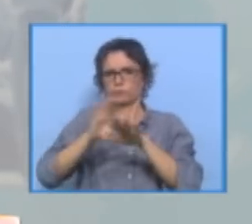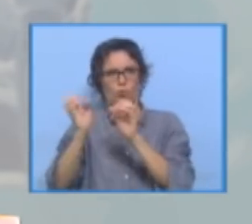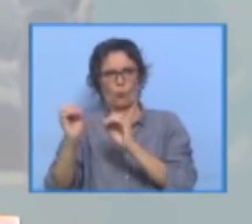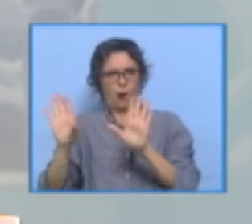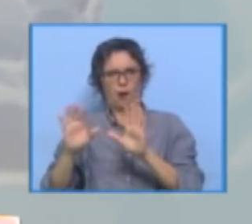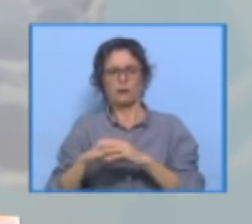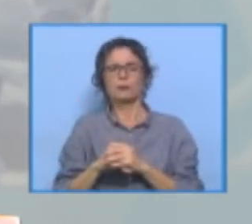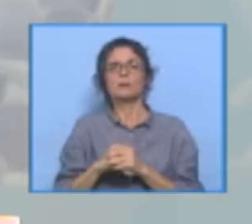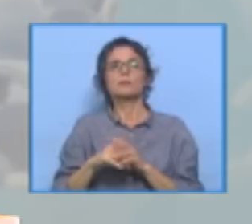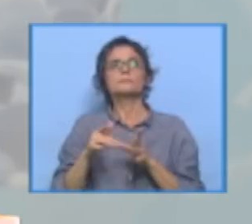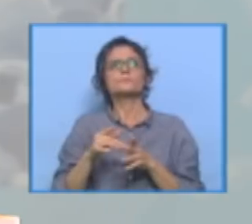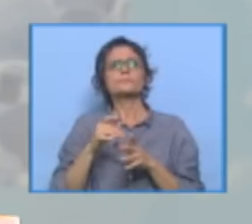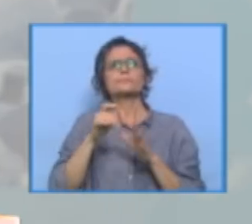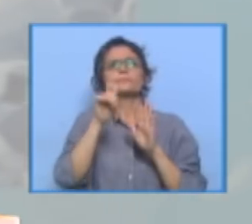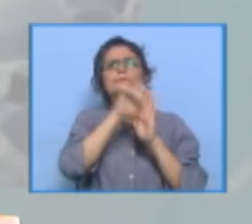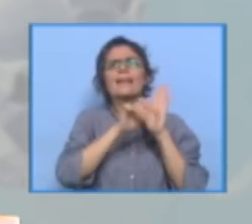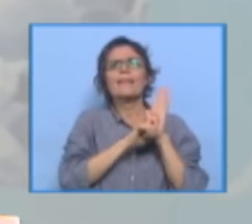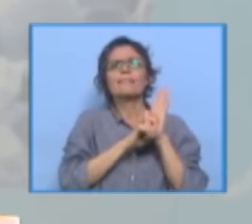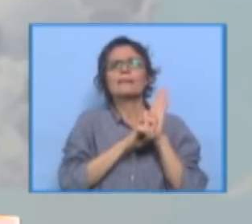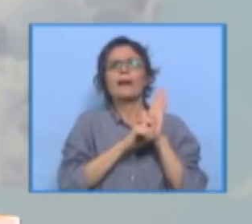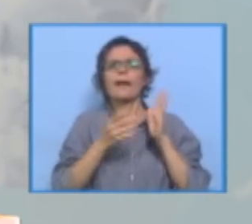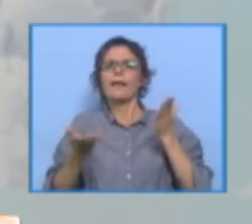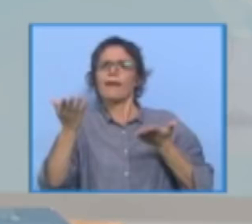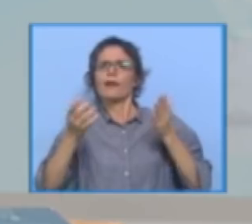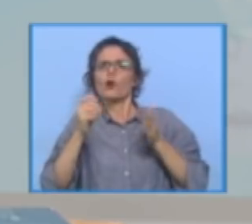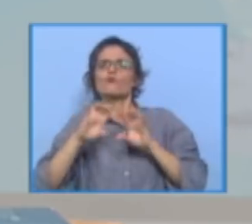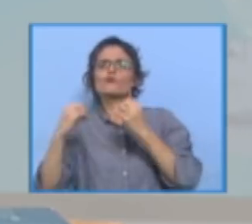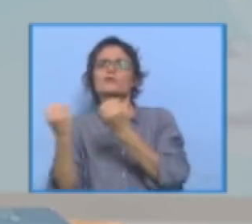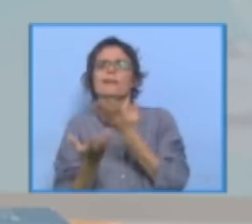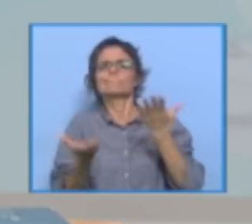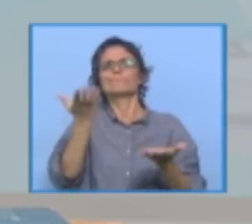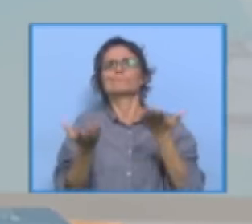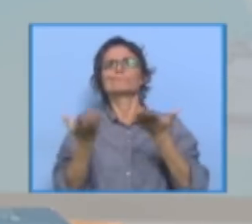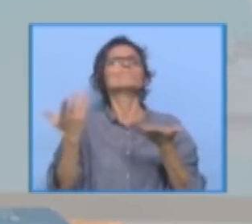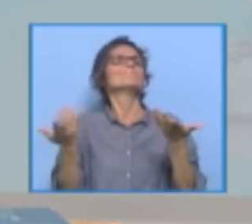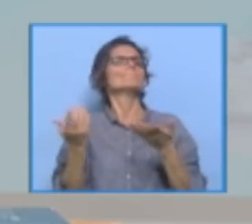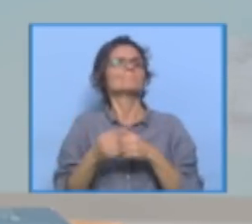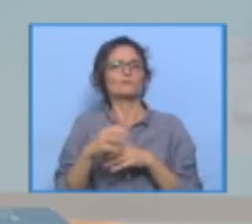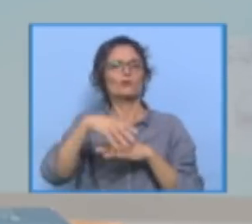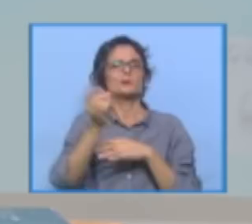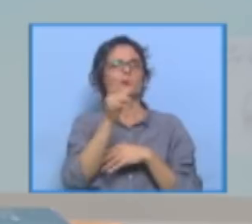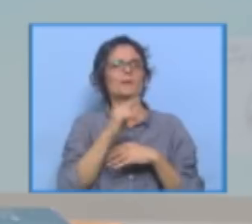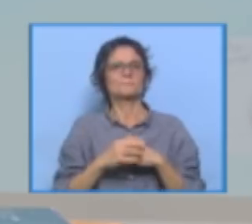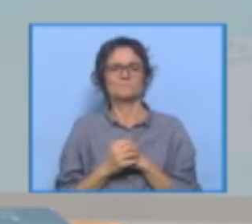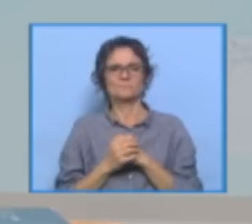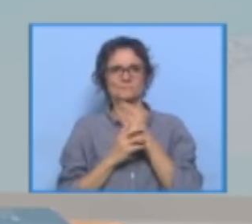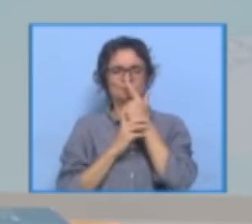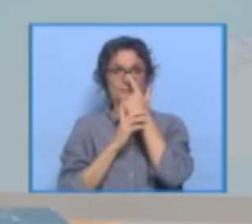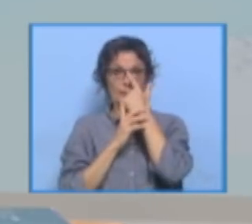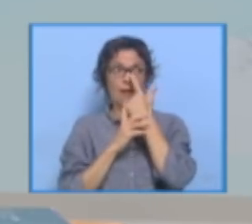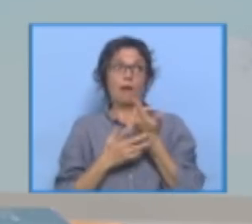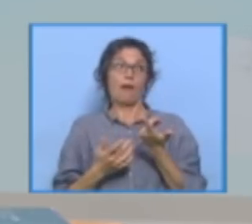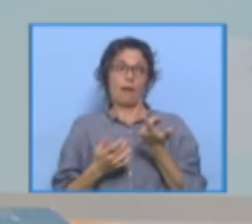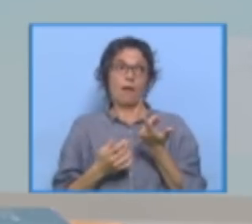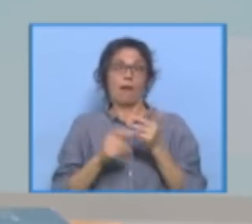a salvaguarda ética na sociedade? Tem imensas repercussões, porque senão é a lei da selva,